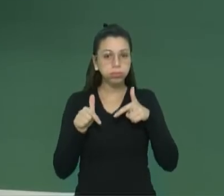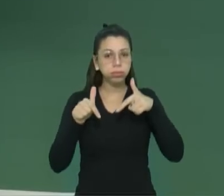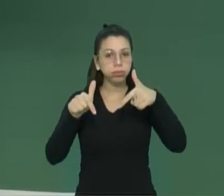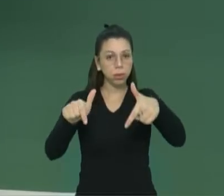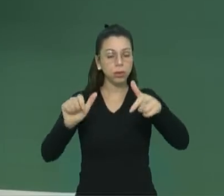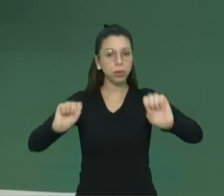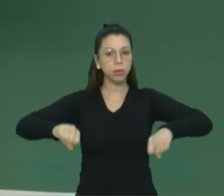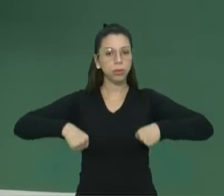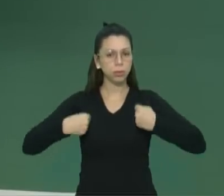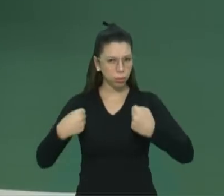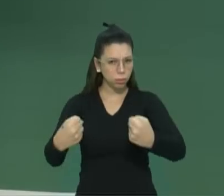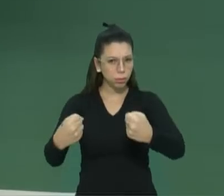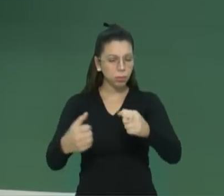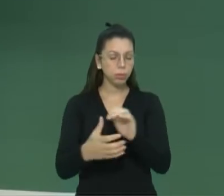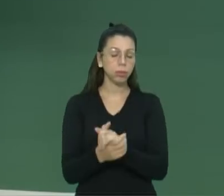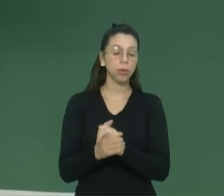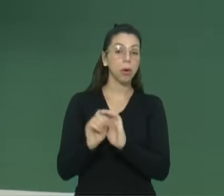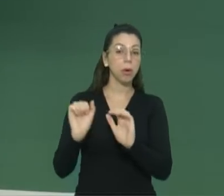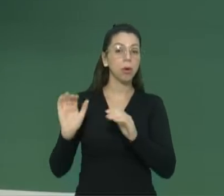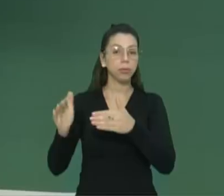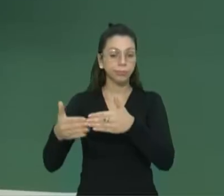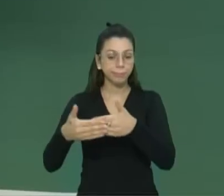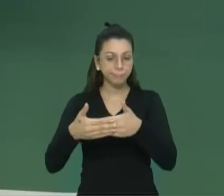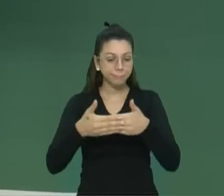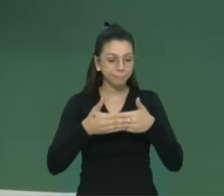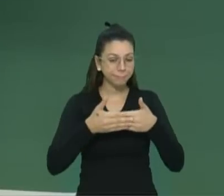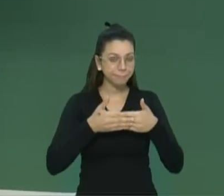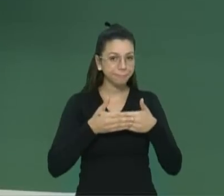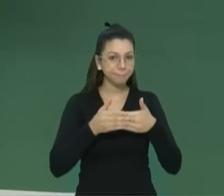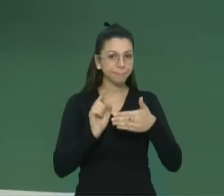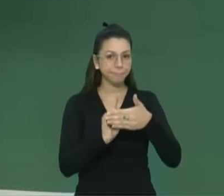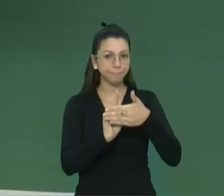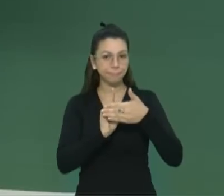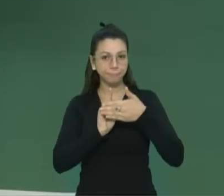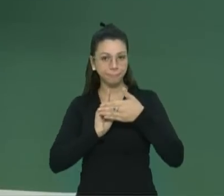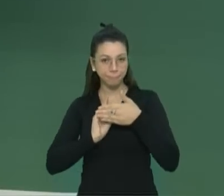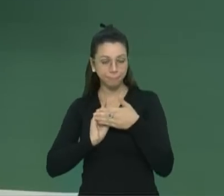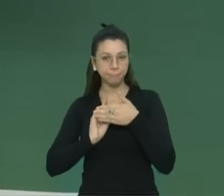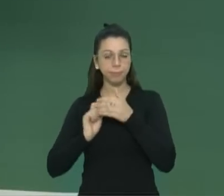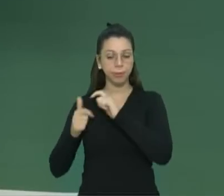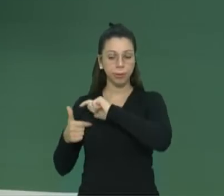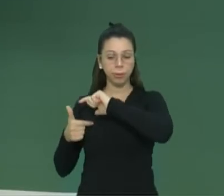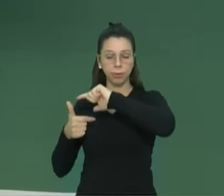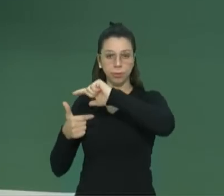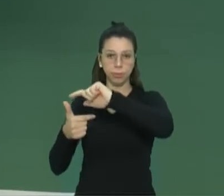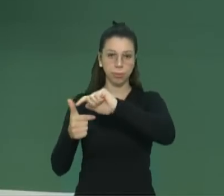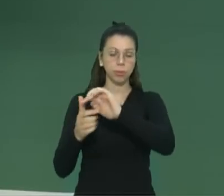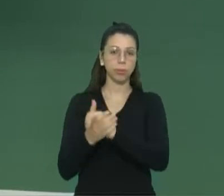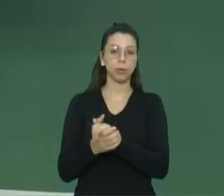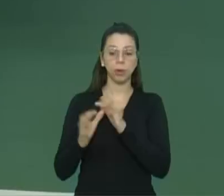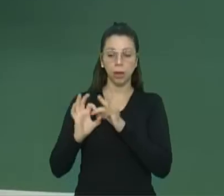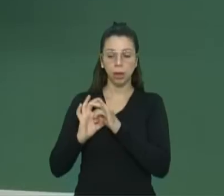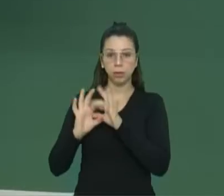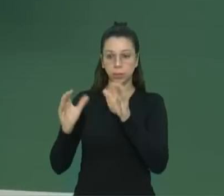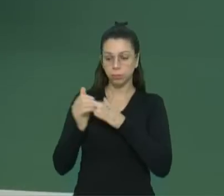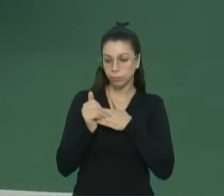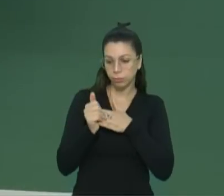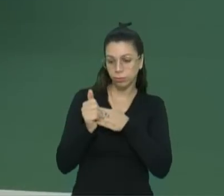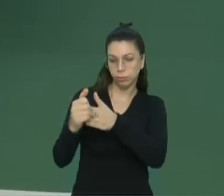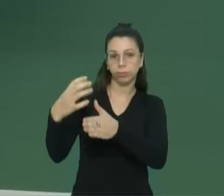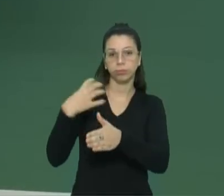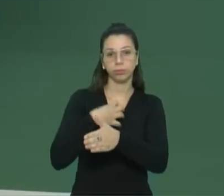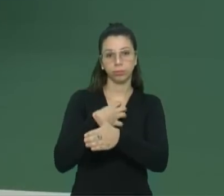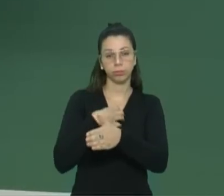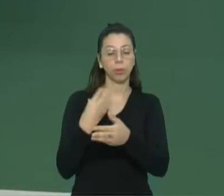que não? Eu devo me enquadrar em determinados aspectos e essa liberdade ela é conduzida de alguma forma.